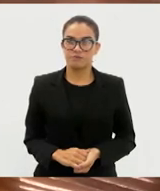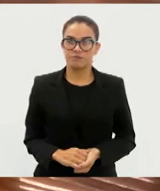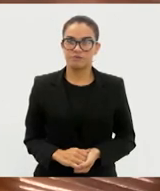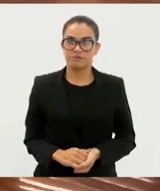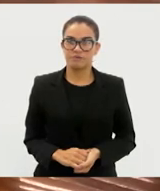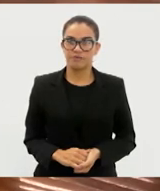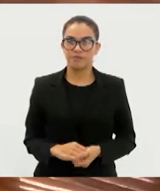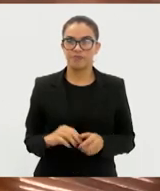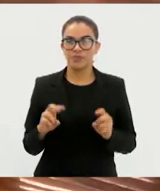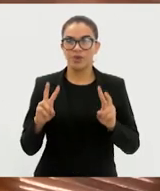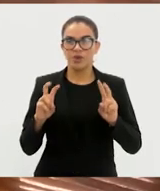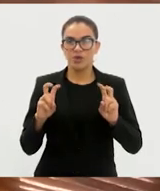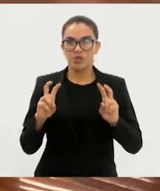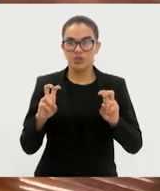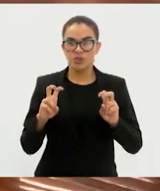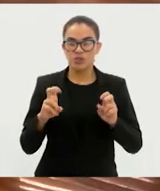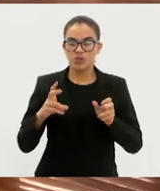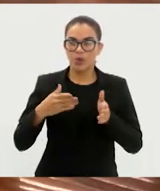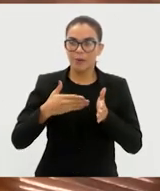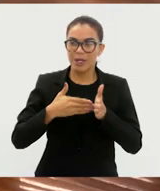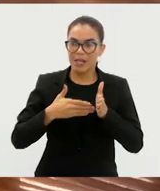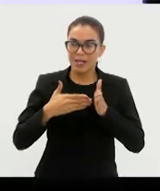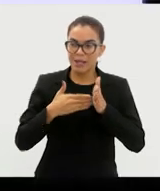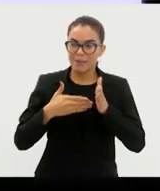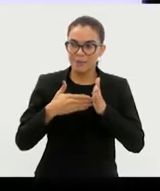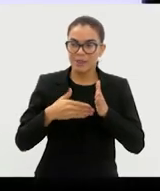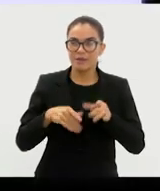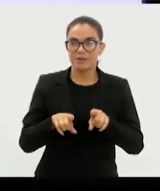Em relação a limites também,